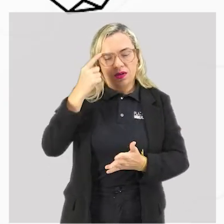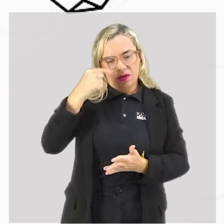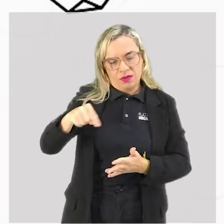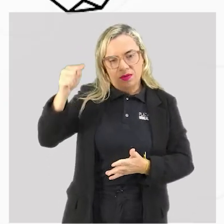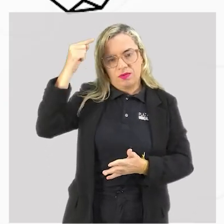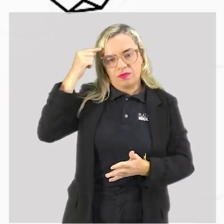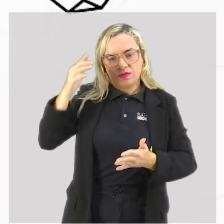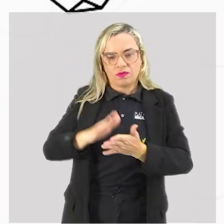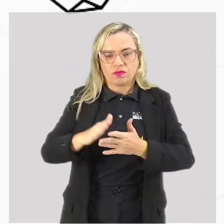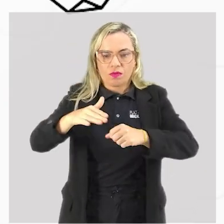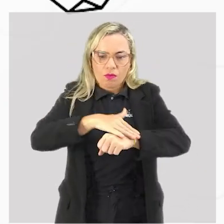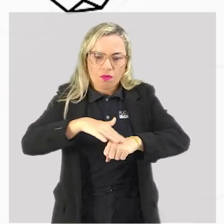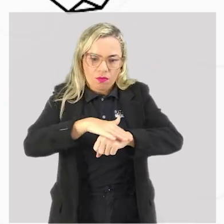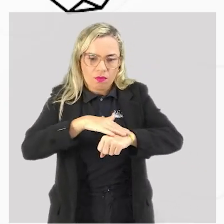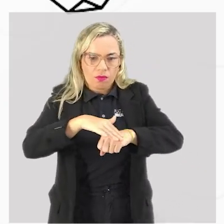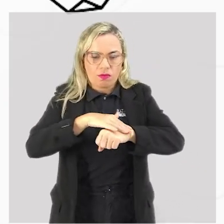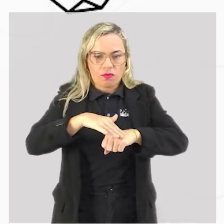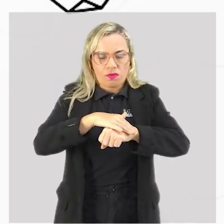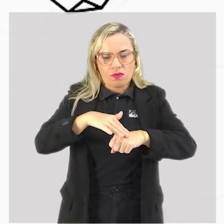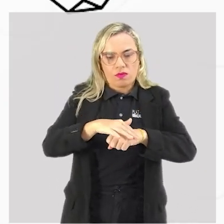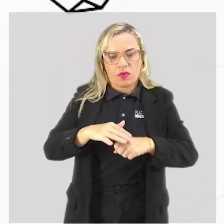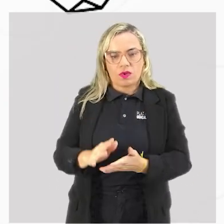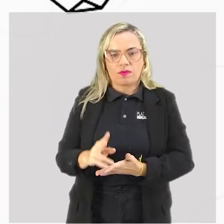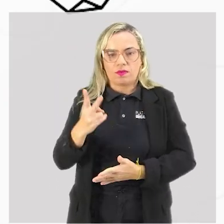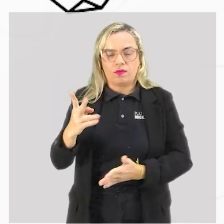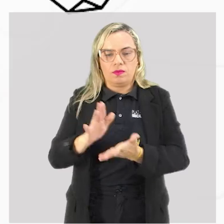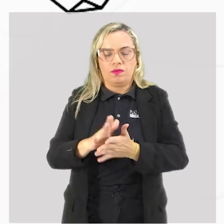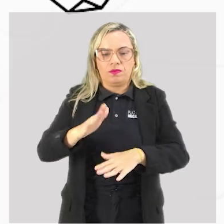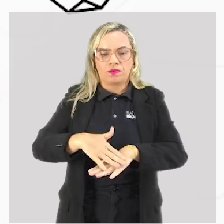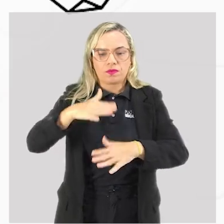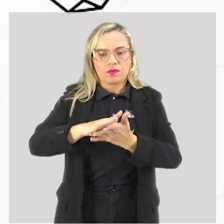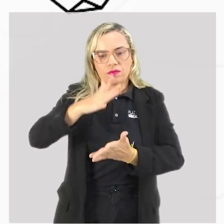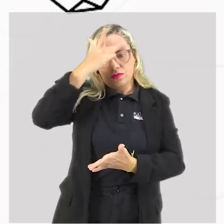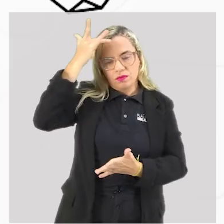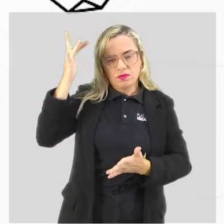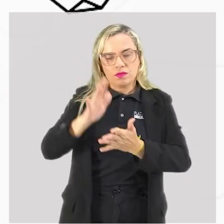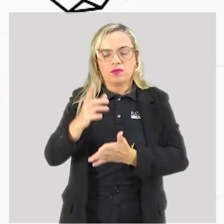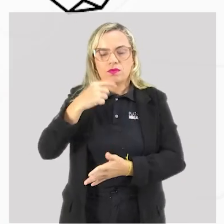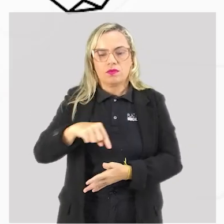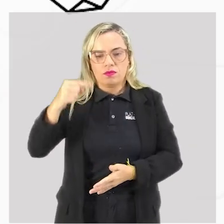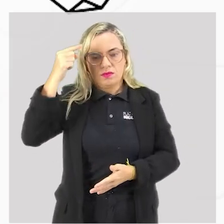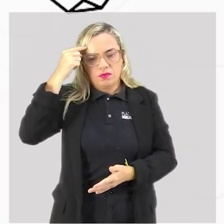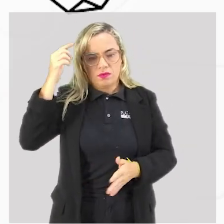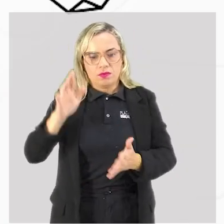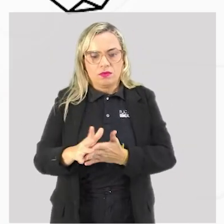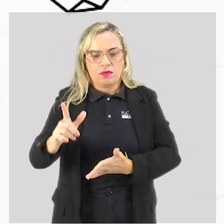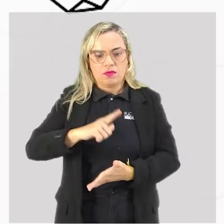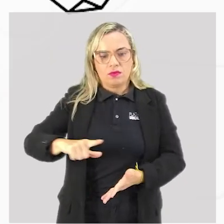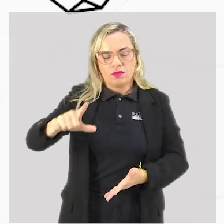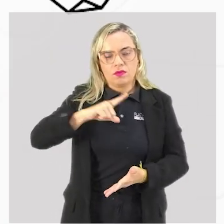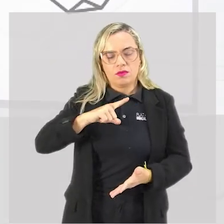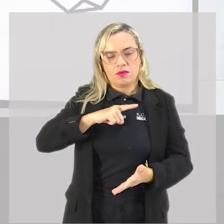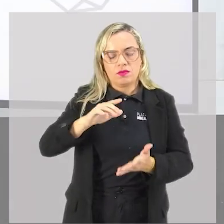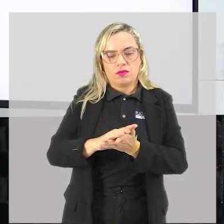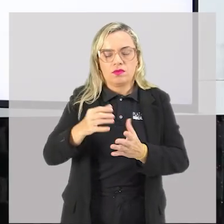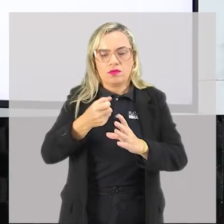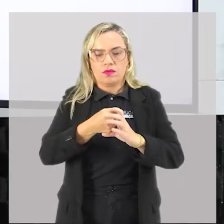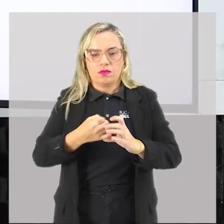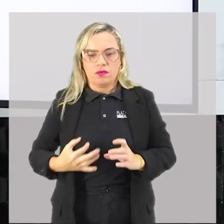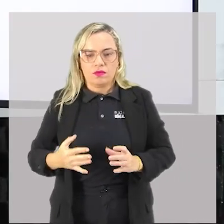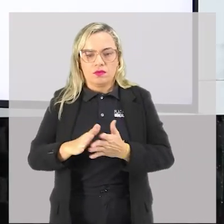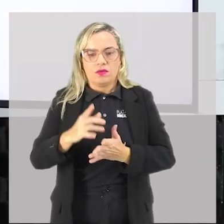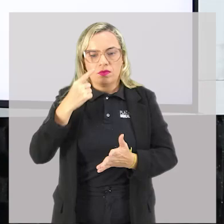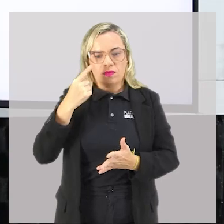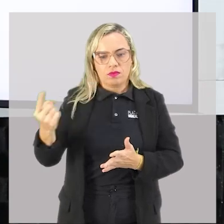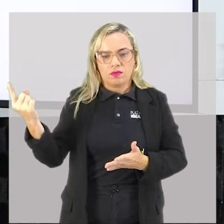como essa conversa que envolve duas ou mais pessoas, a gente vai pensar que toda entrevista ela tem elementos.